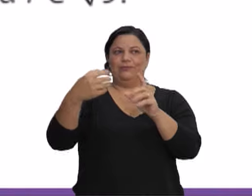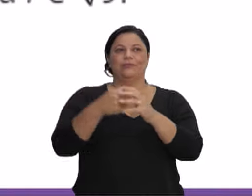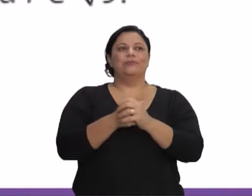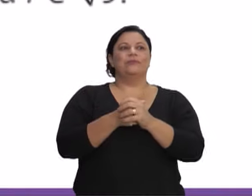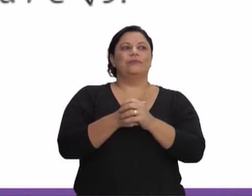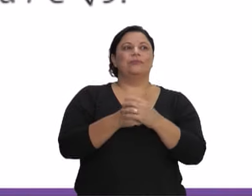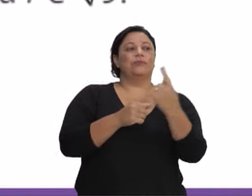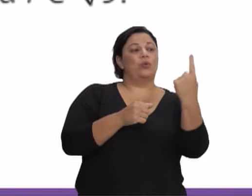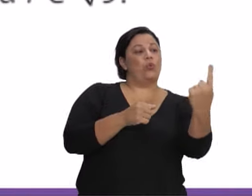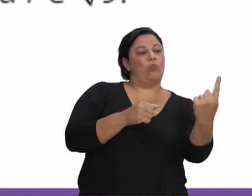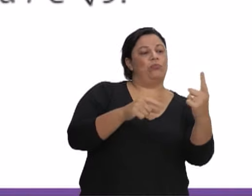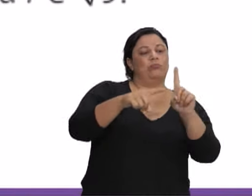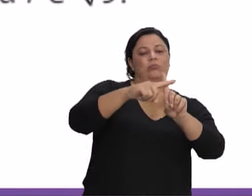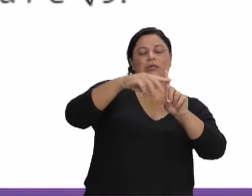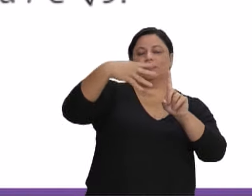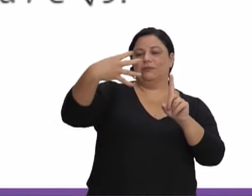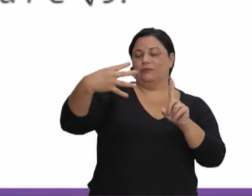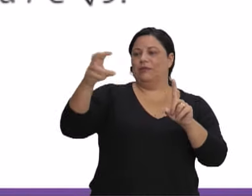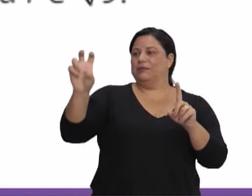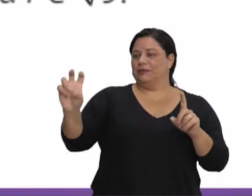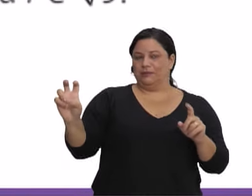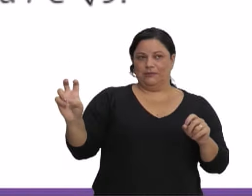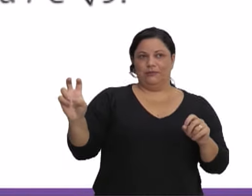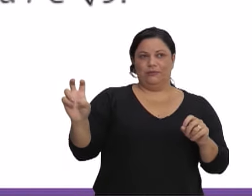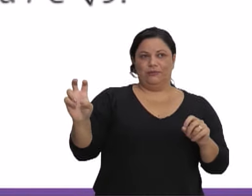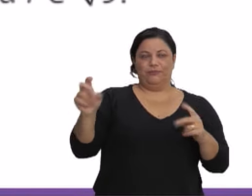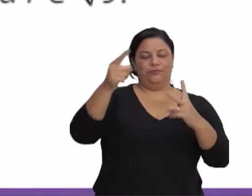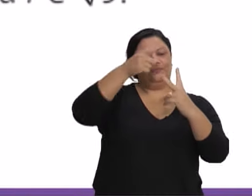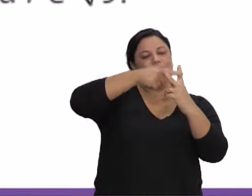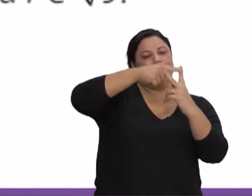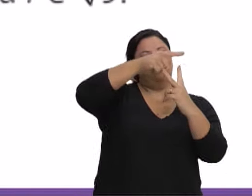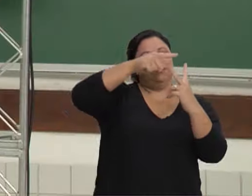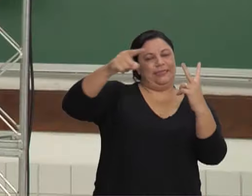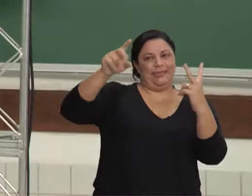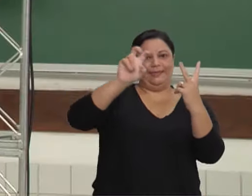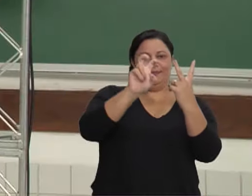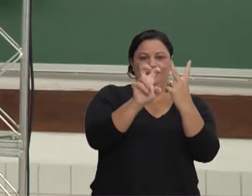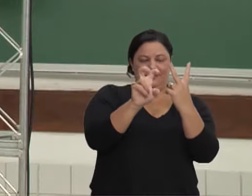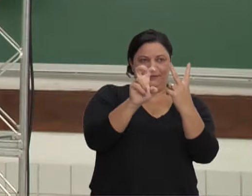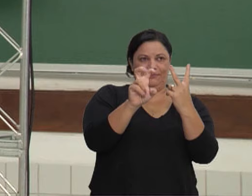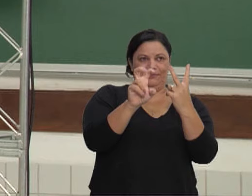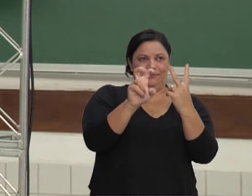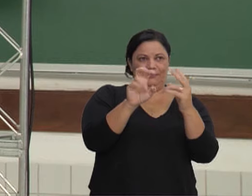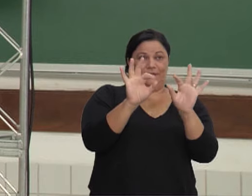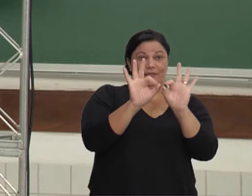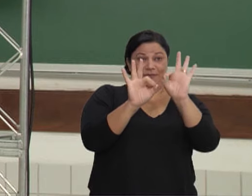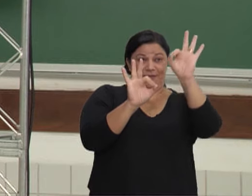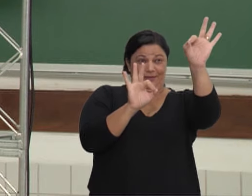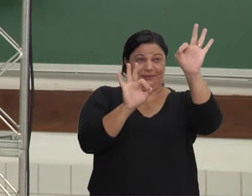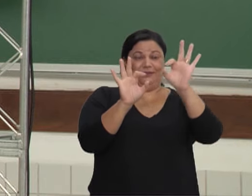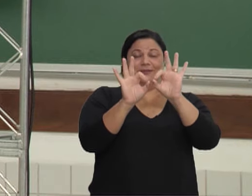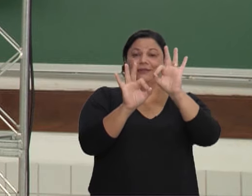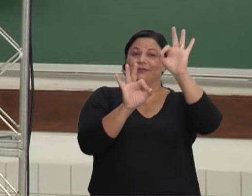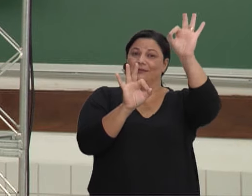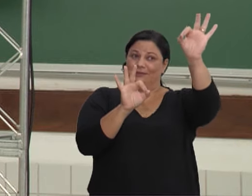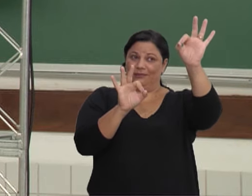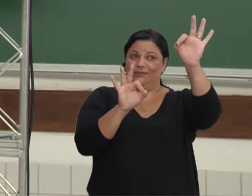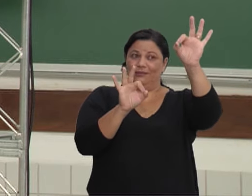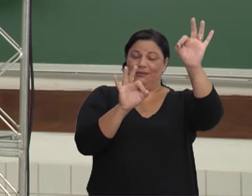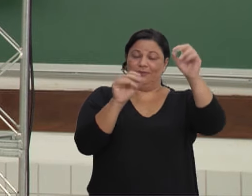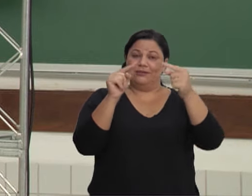1 mais 4, 5. Então, a gente vai ter raiz de 5. Então, a distância do ponto